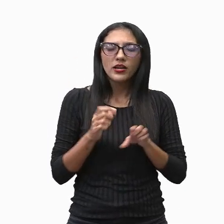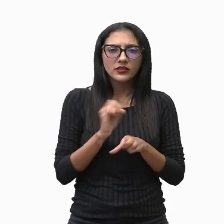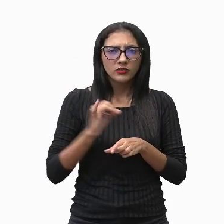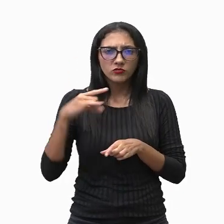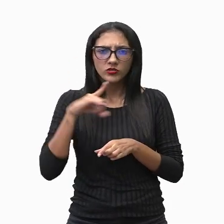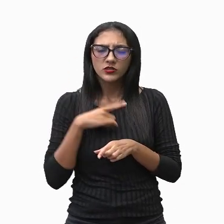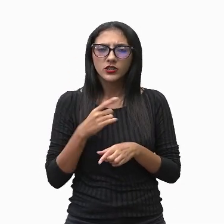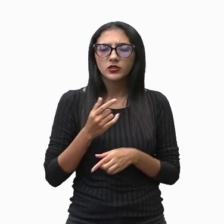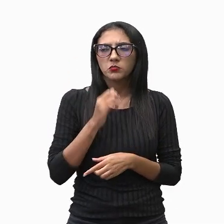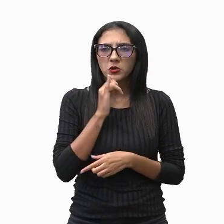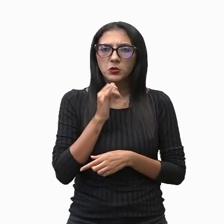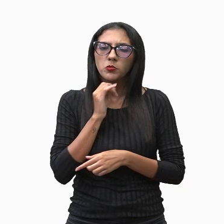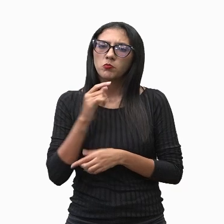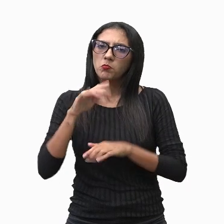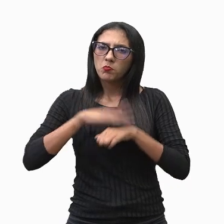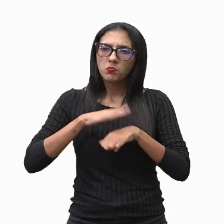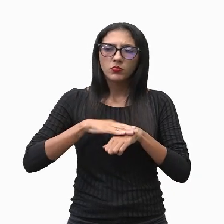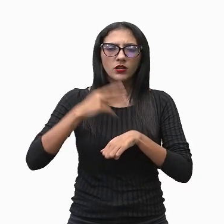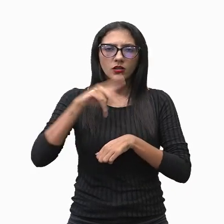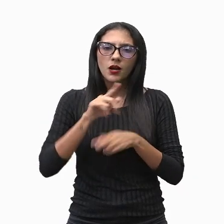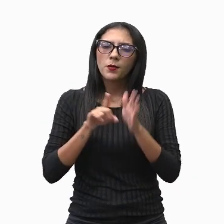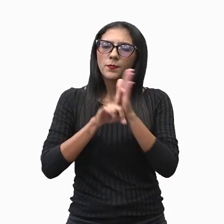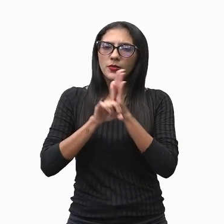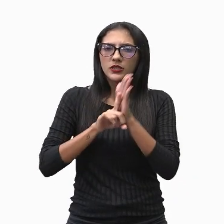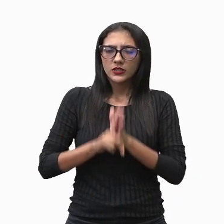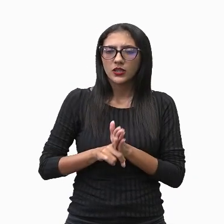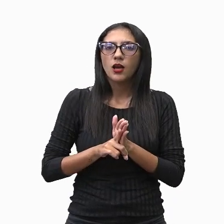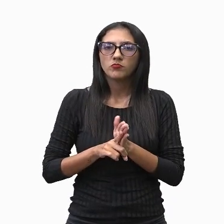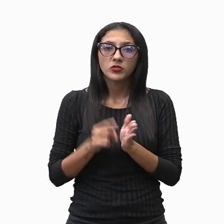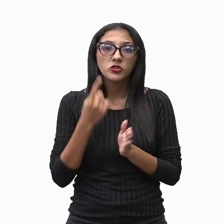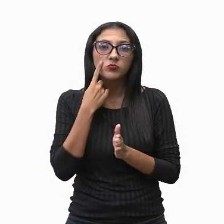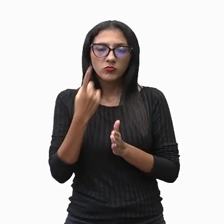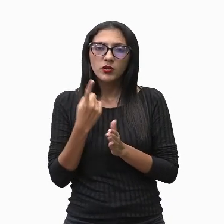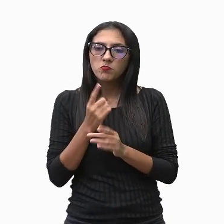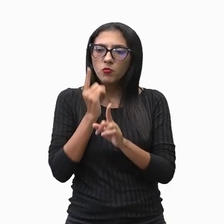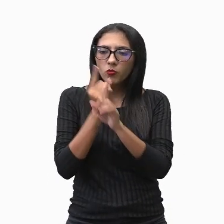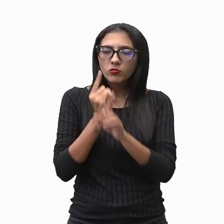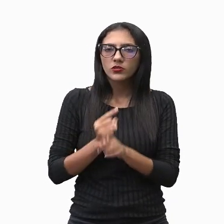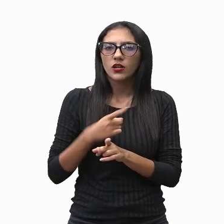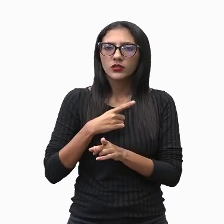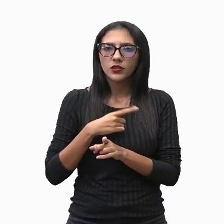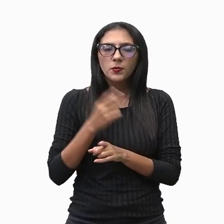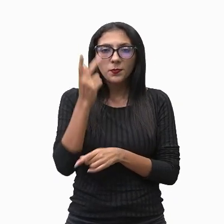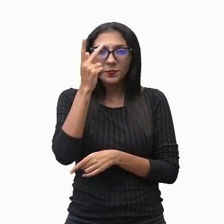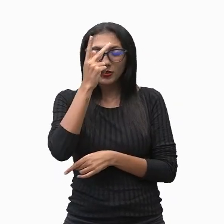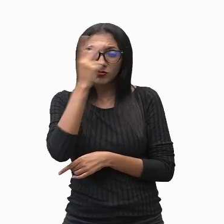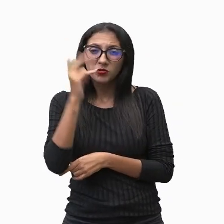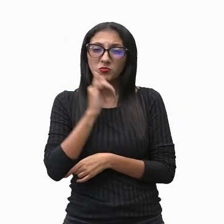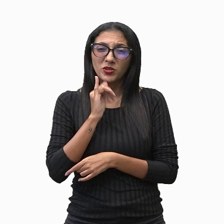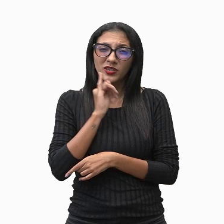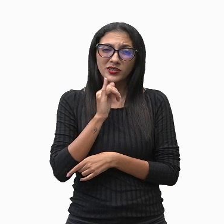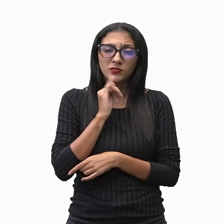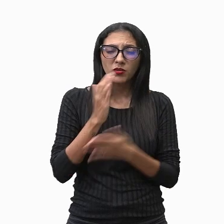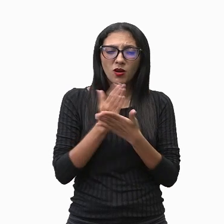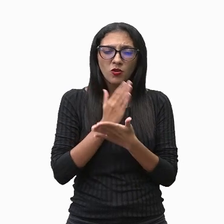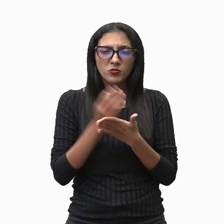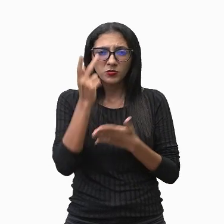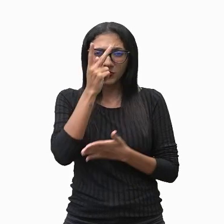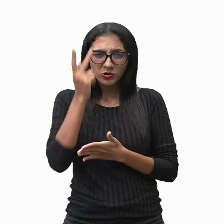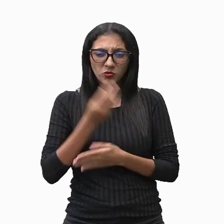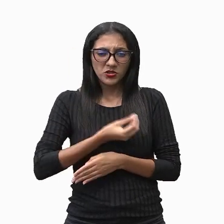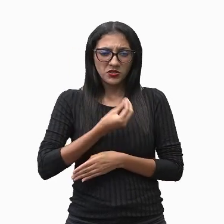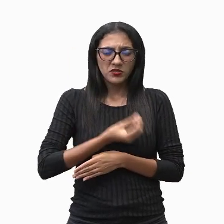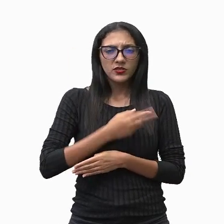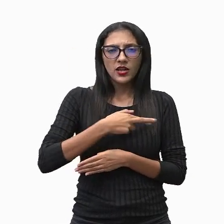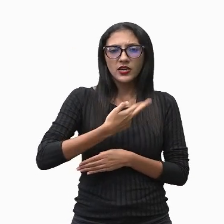uma consulta breve, você vai ver que pessoas mudam-se de lugar, porque a sua religião não é aceita no lugar de origem ali, então as